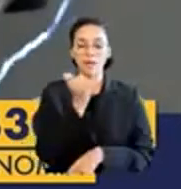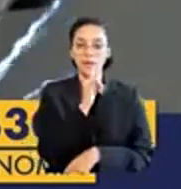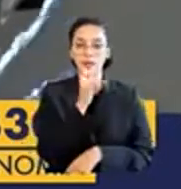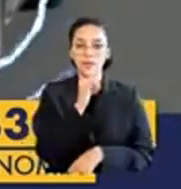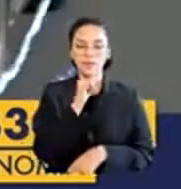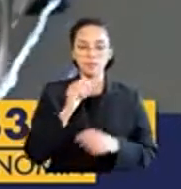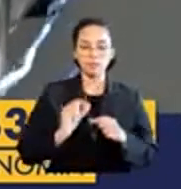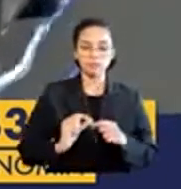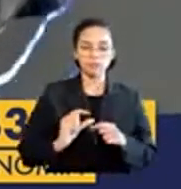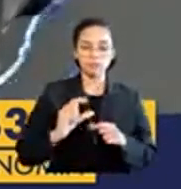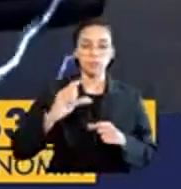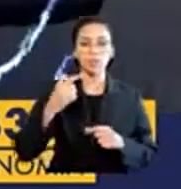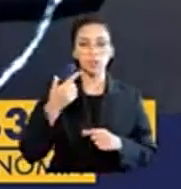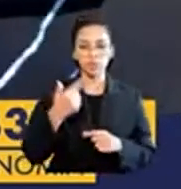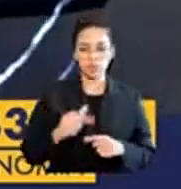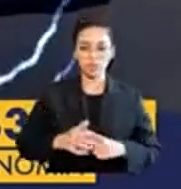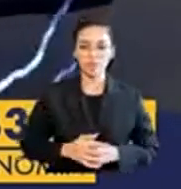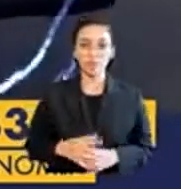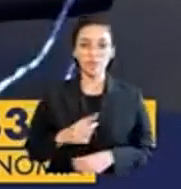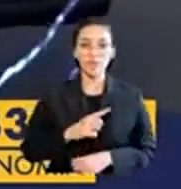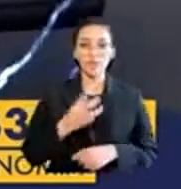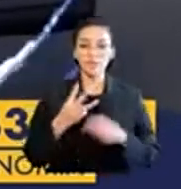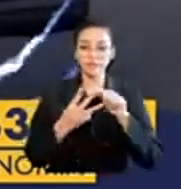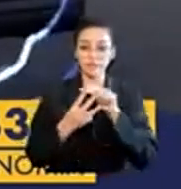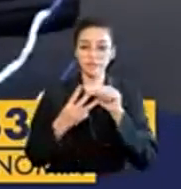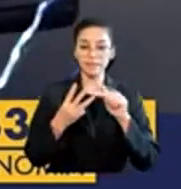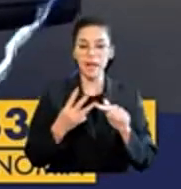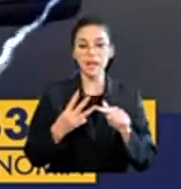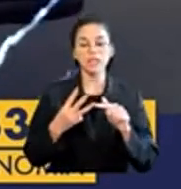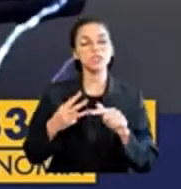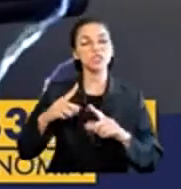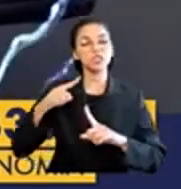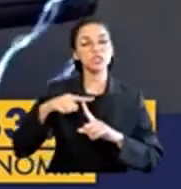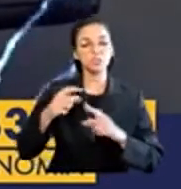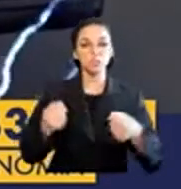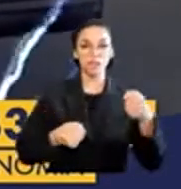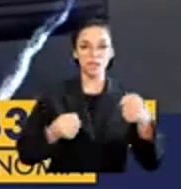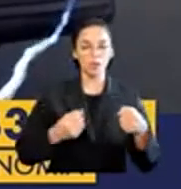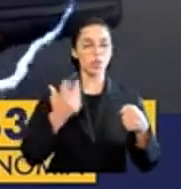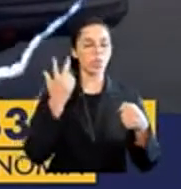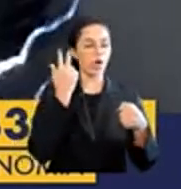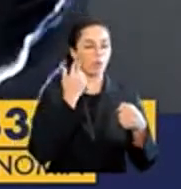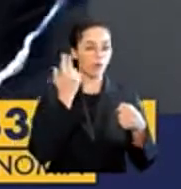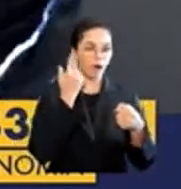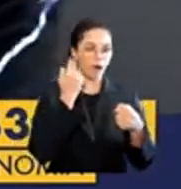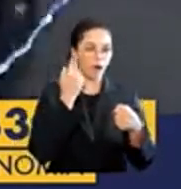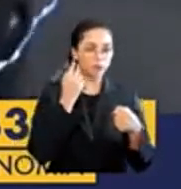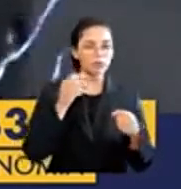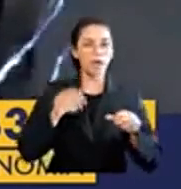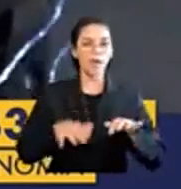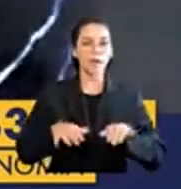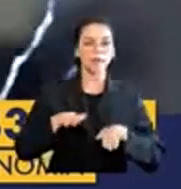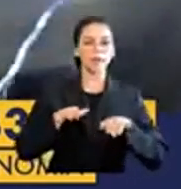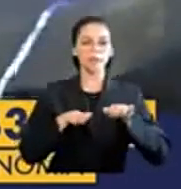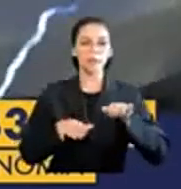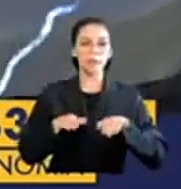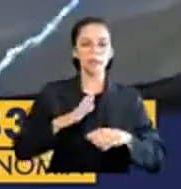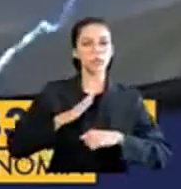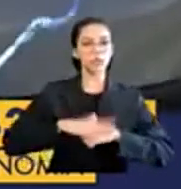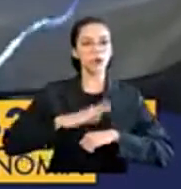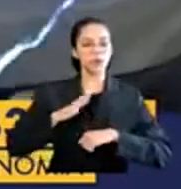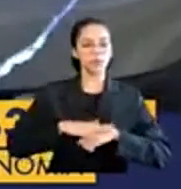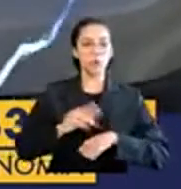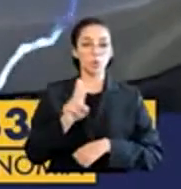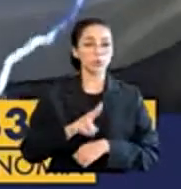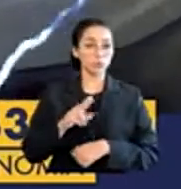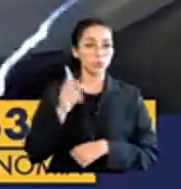três modos de direção. Normal, que traz melhor equilíbrio entre autonomia e desempenho, ideal para o uso diário. Eco,